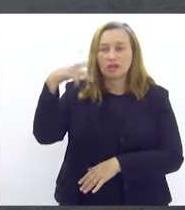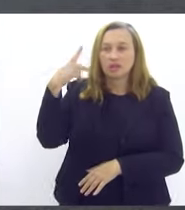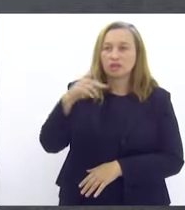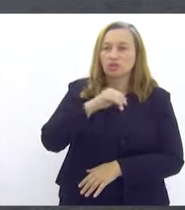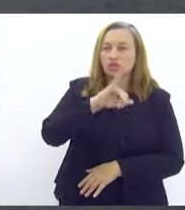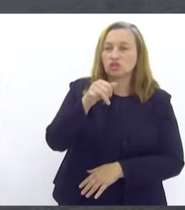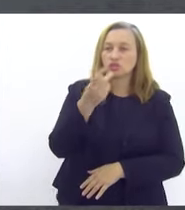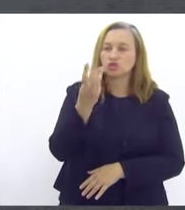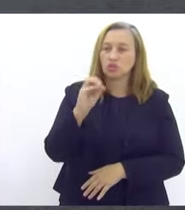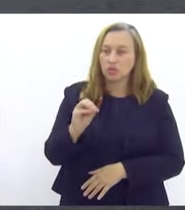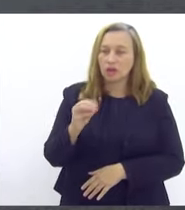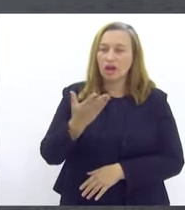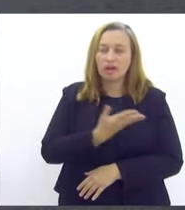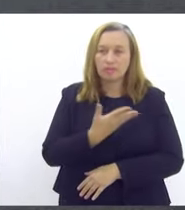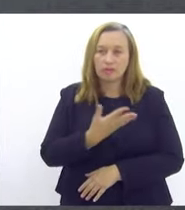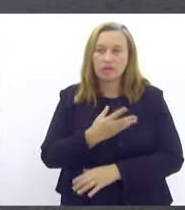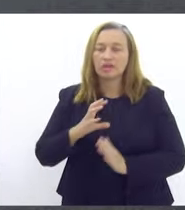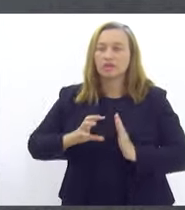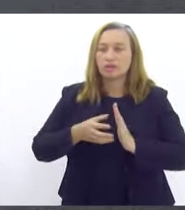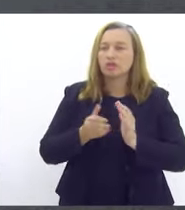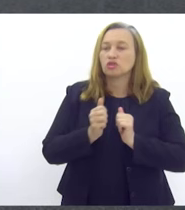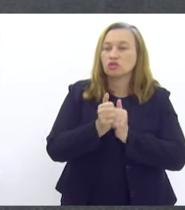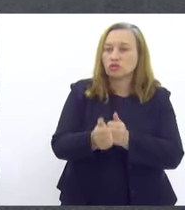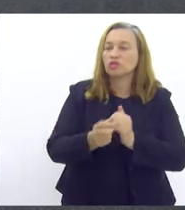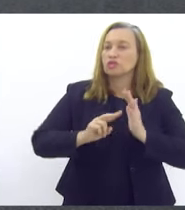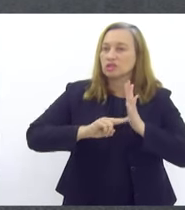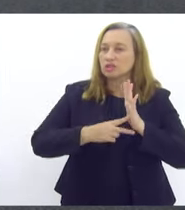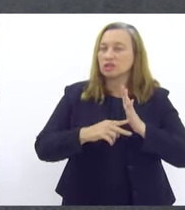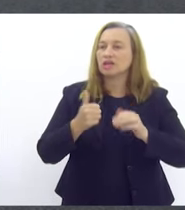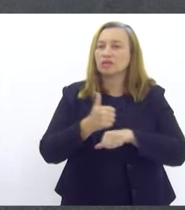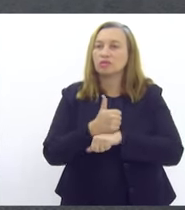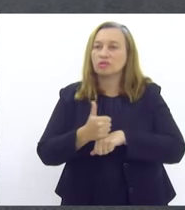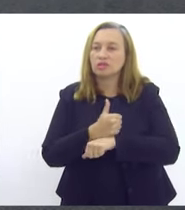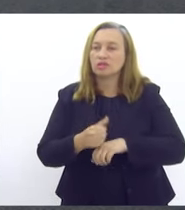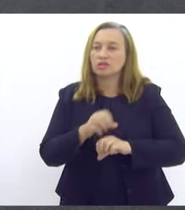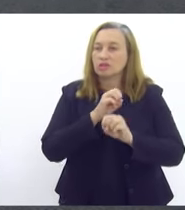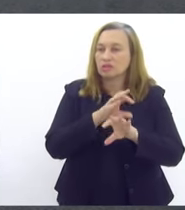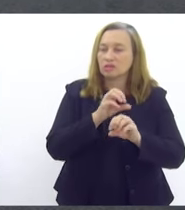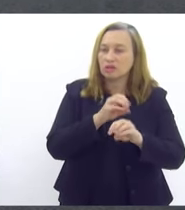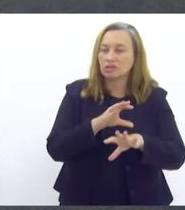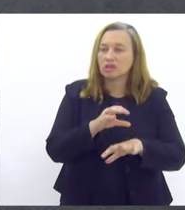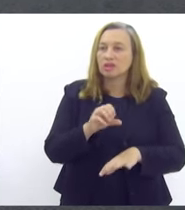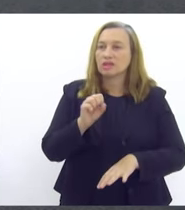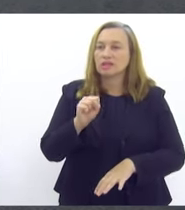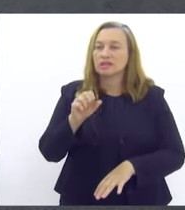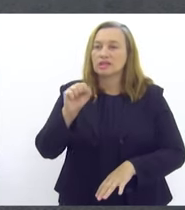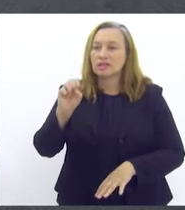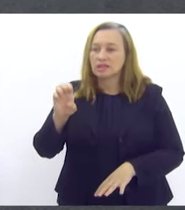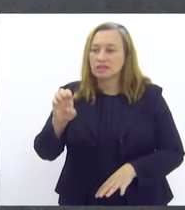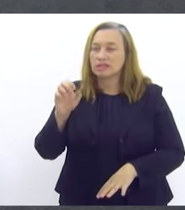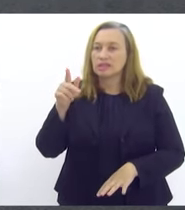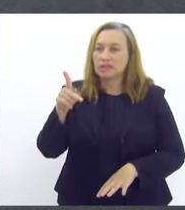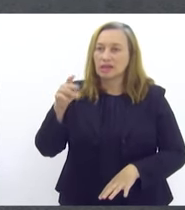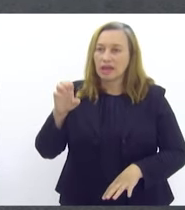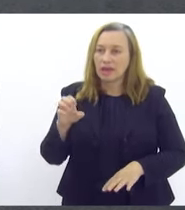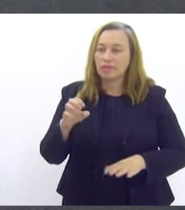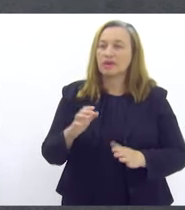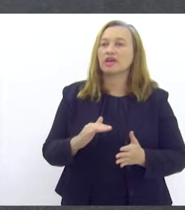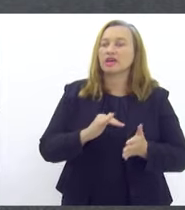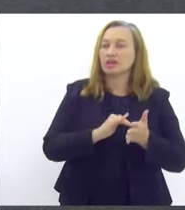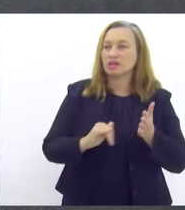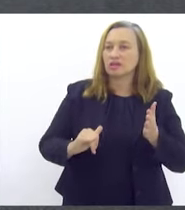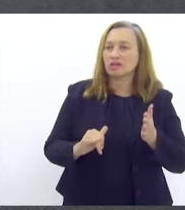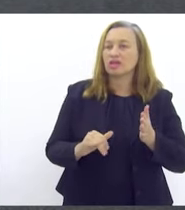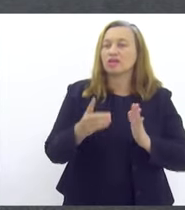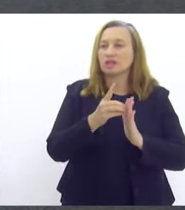minha companheira de partido, junto do Sindicato dos Profissionais de Educação, CEP, que susta um decreto covarde do prefeito